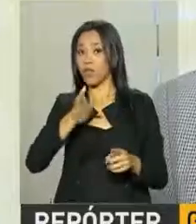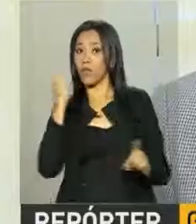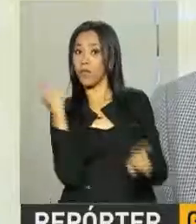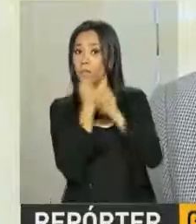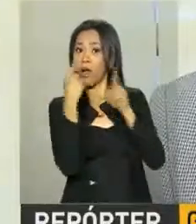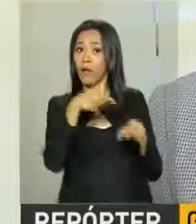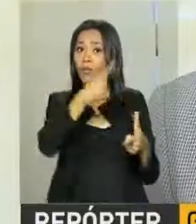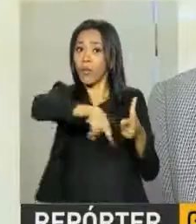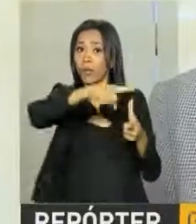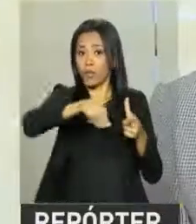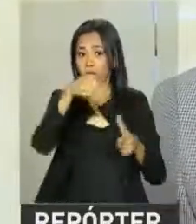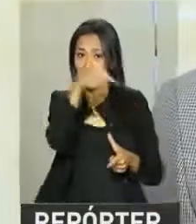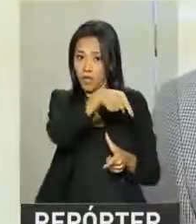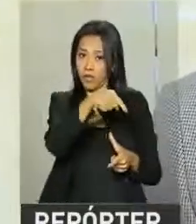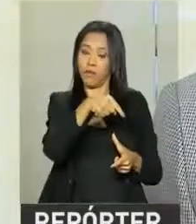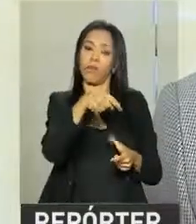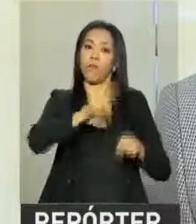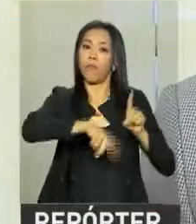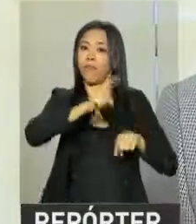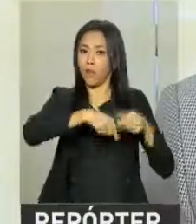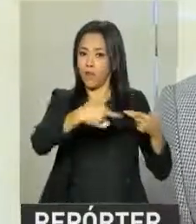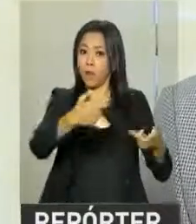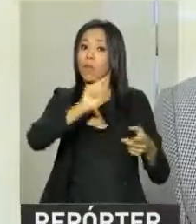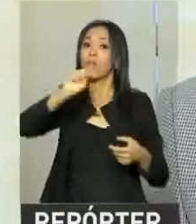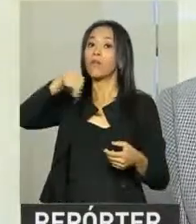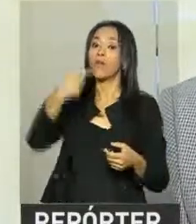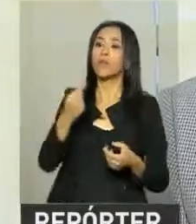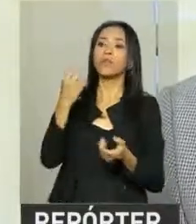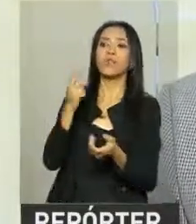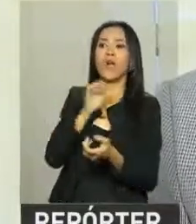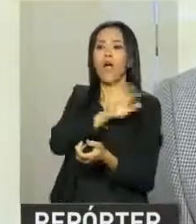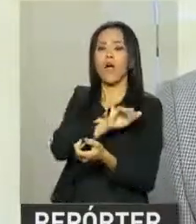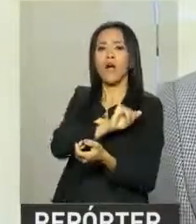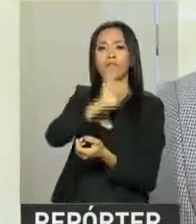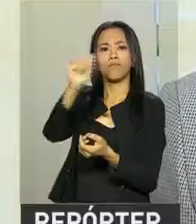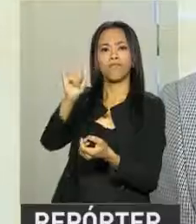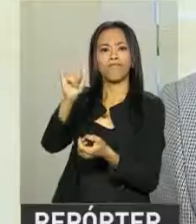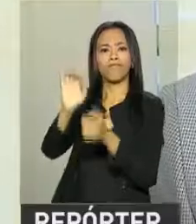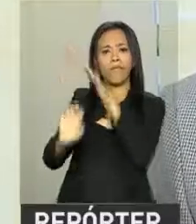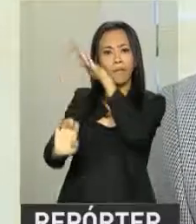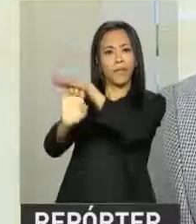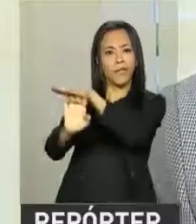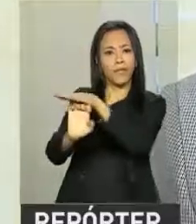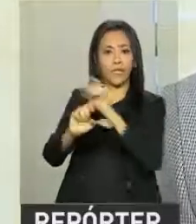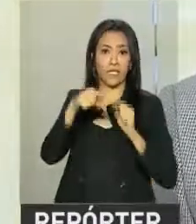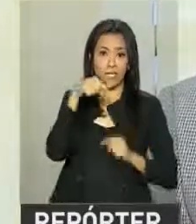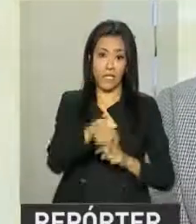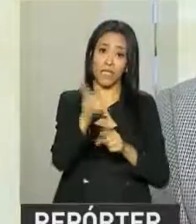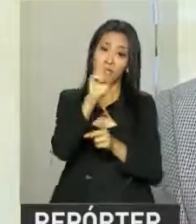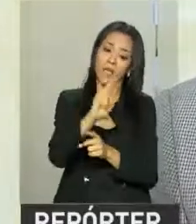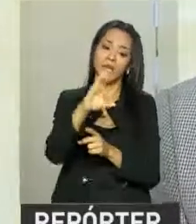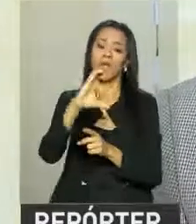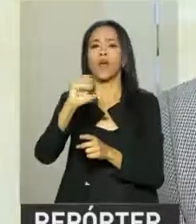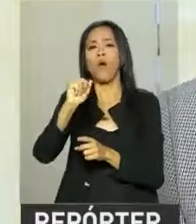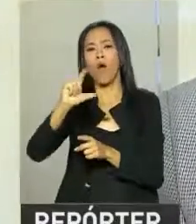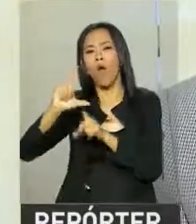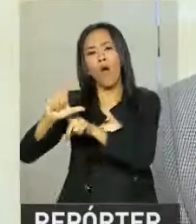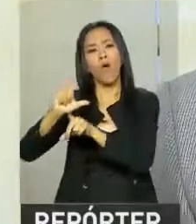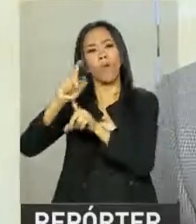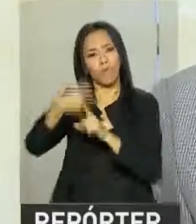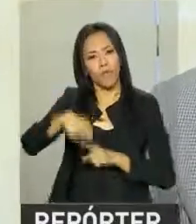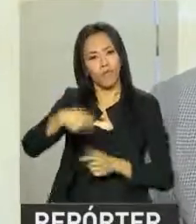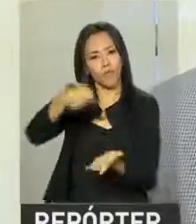um problema nele. Em seguida, ele deve contatar a empresa. Nos comunicados de recall, é obrigatório que tenha